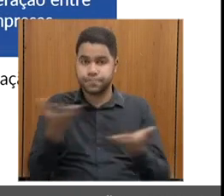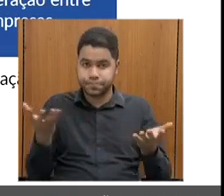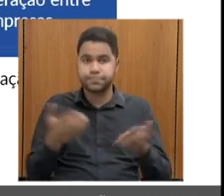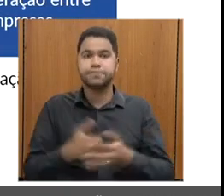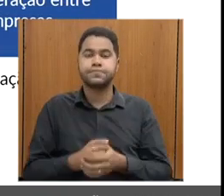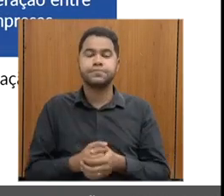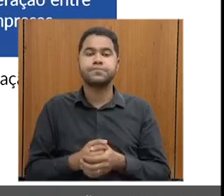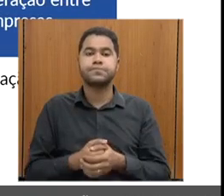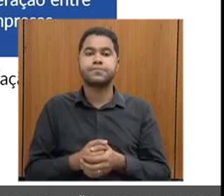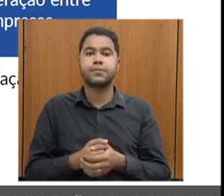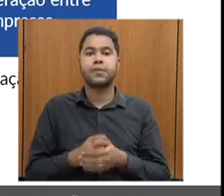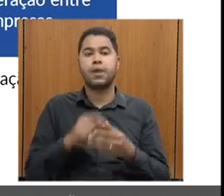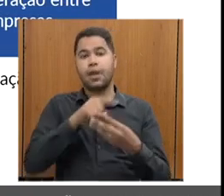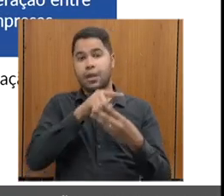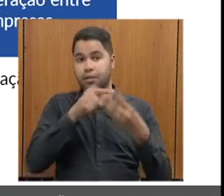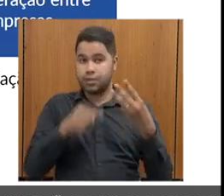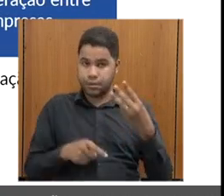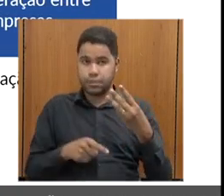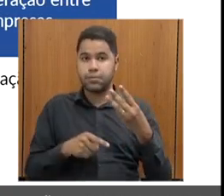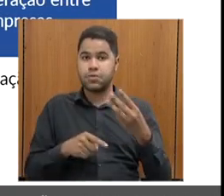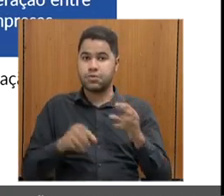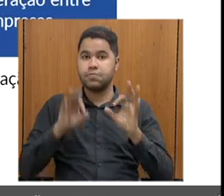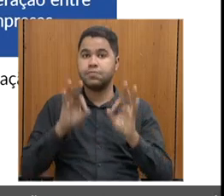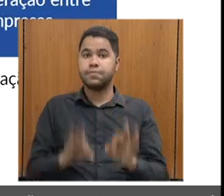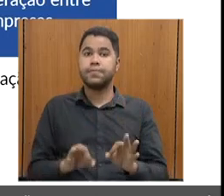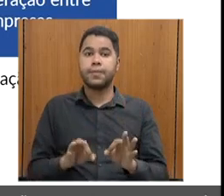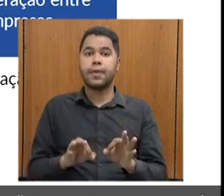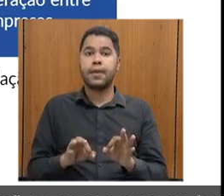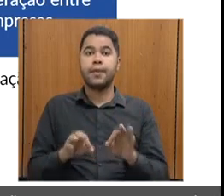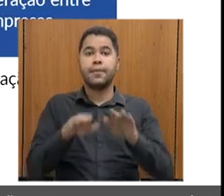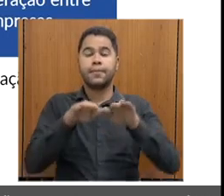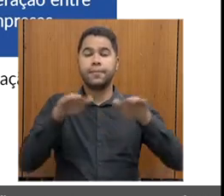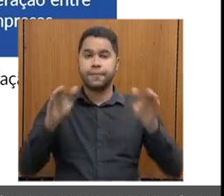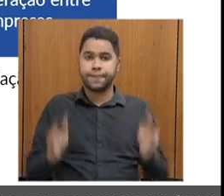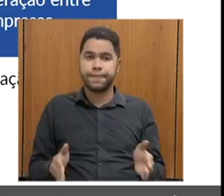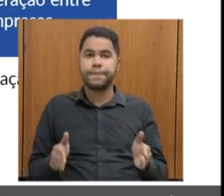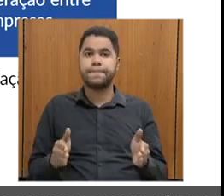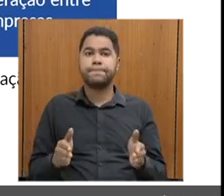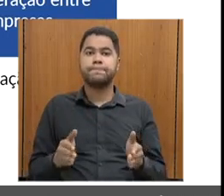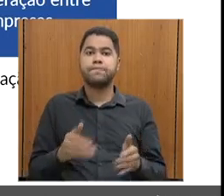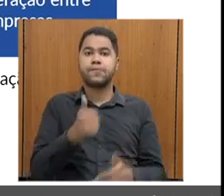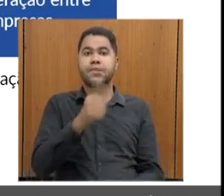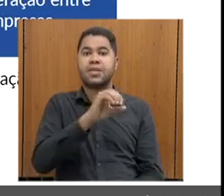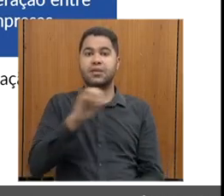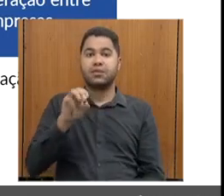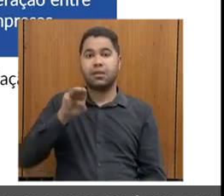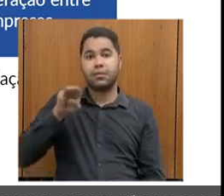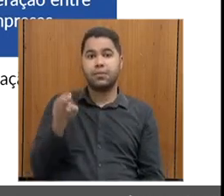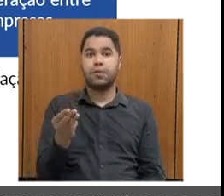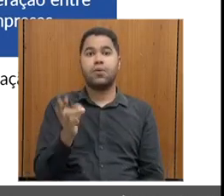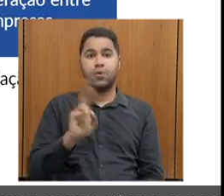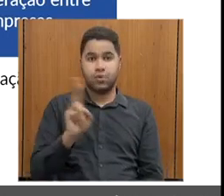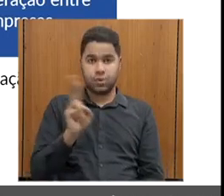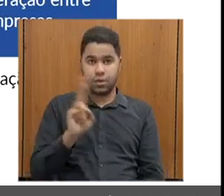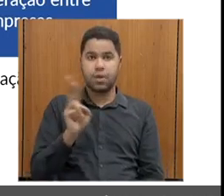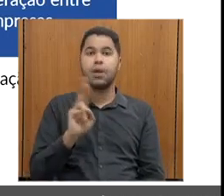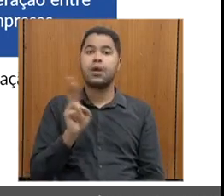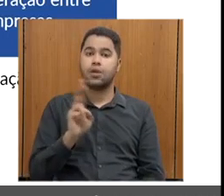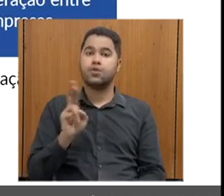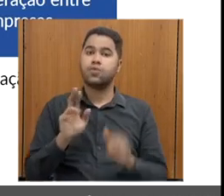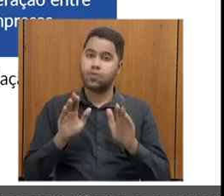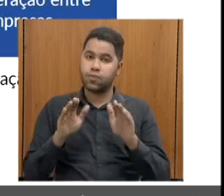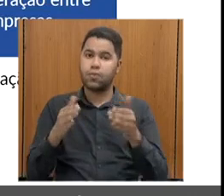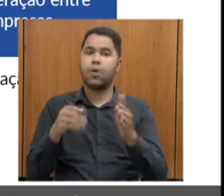né a tríplice hélice efetivamente para a mesa e são 100 milhões de reais voltados